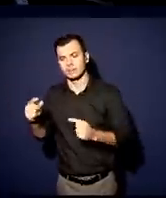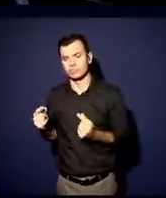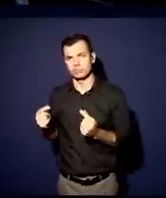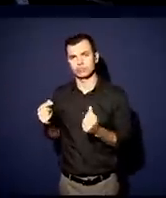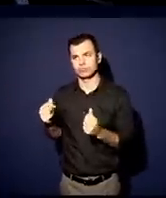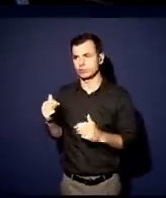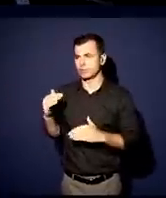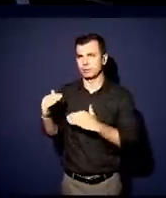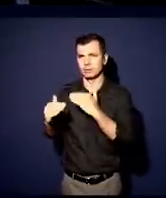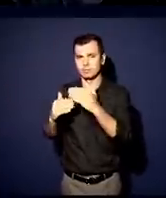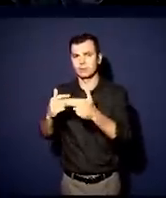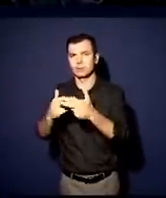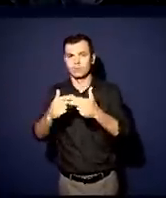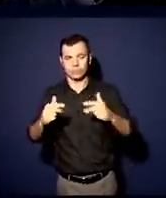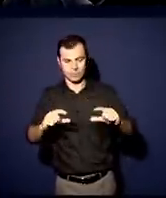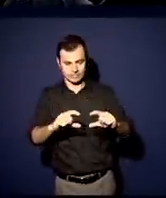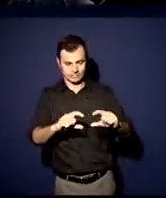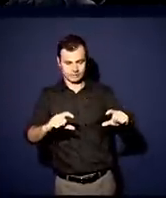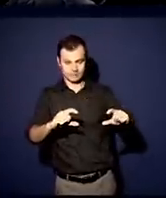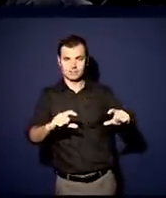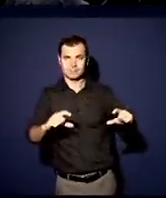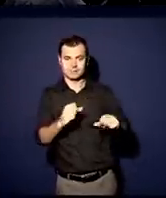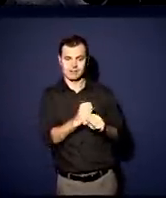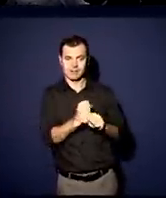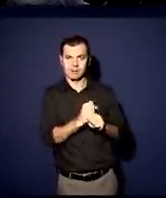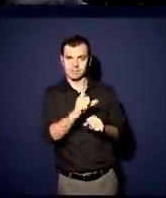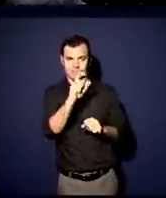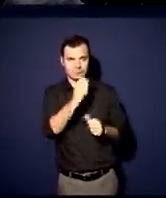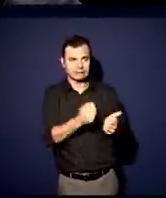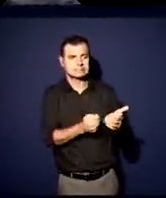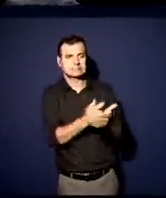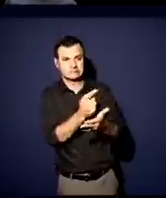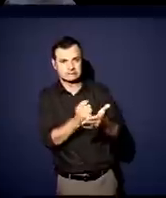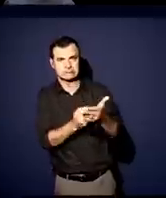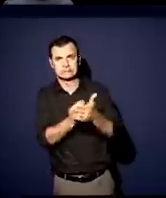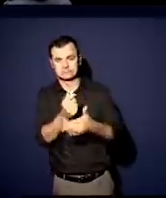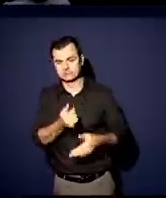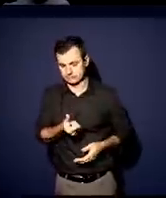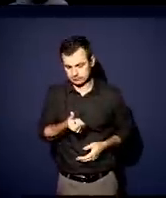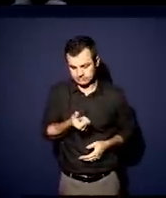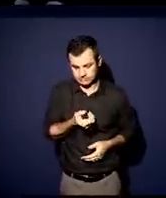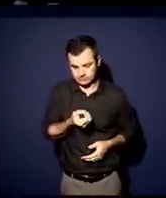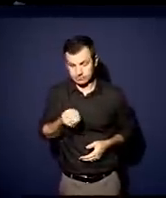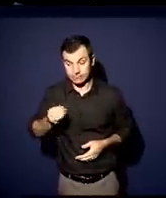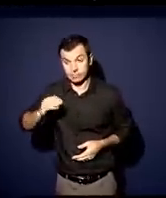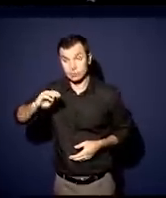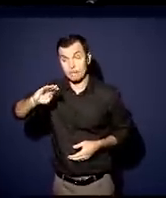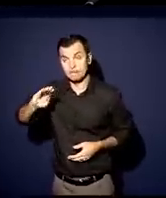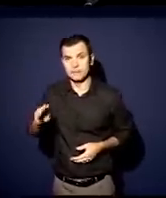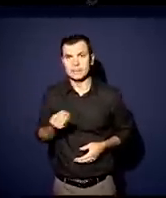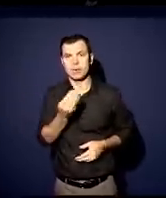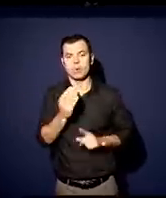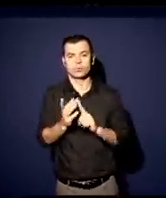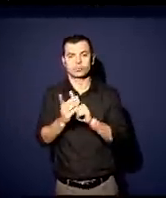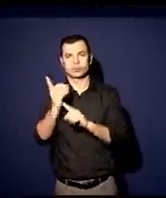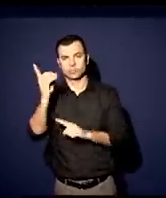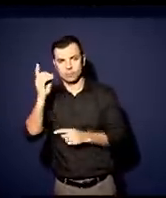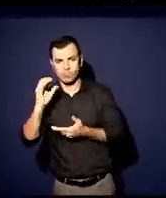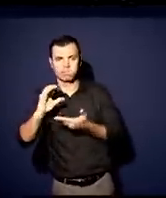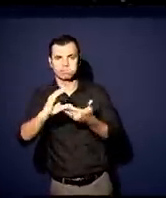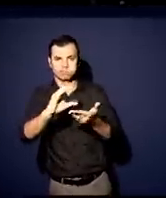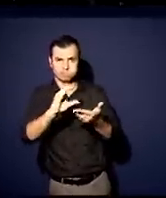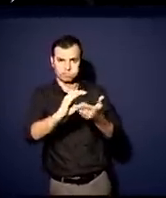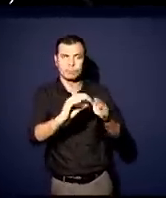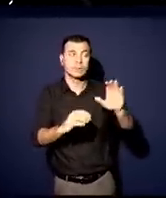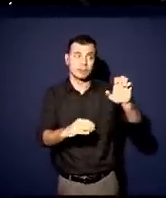enorme, recomprando títulos de 10 anos, já deve ter injetado mais de US$600 bilhões, a Europa liberou uns